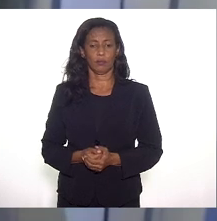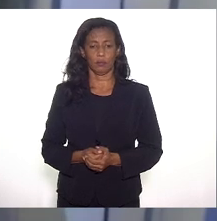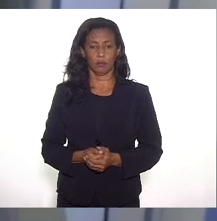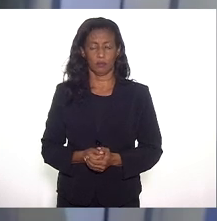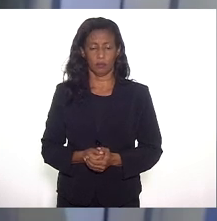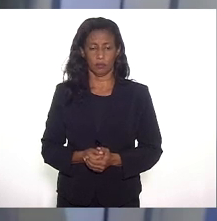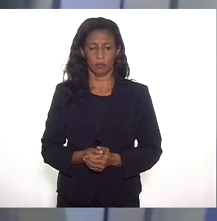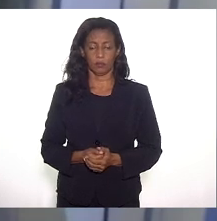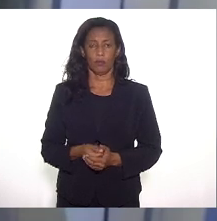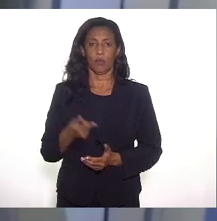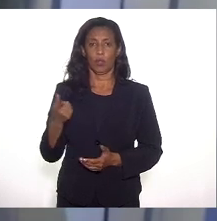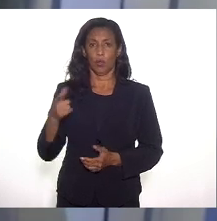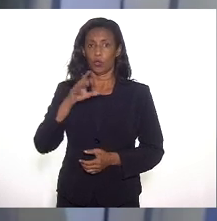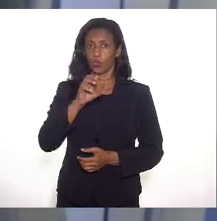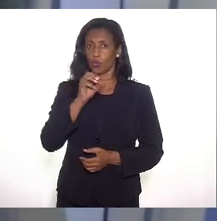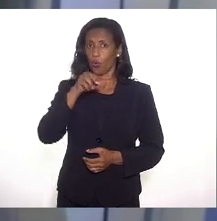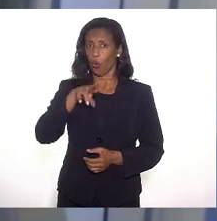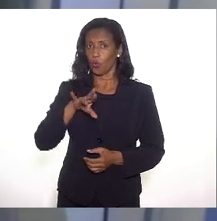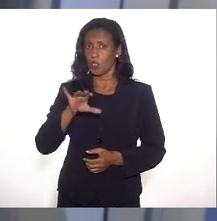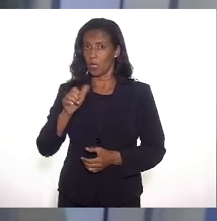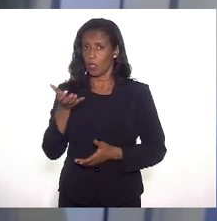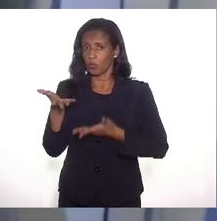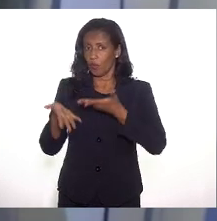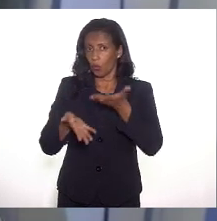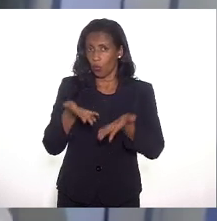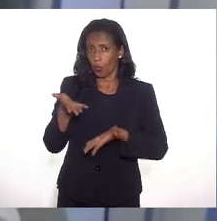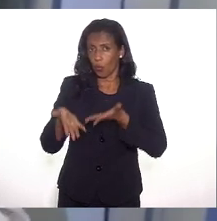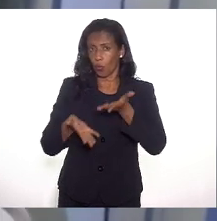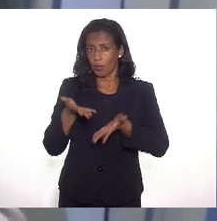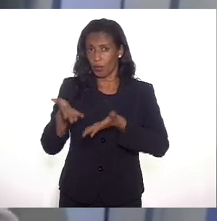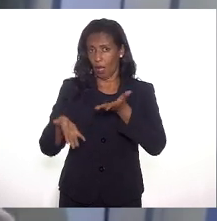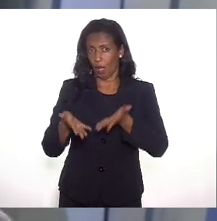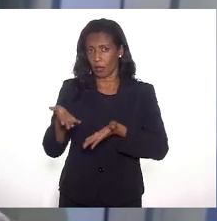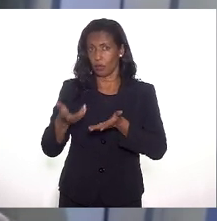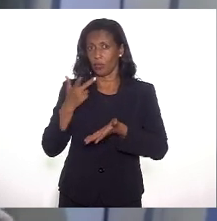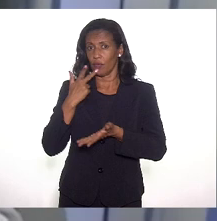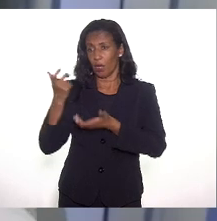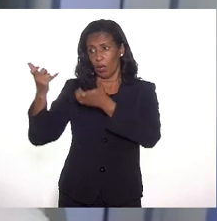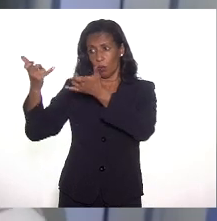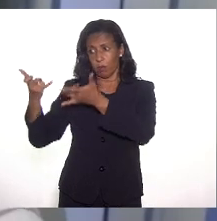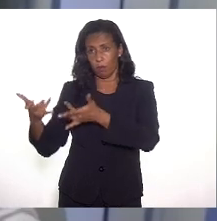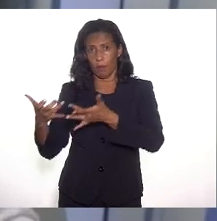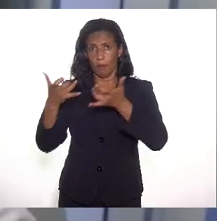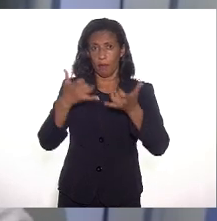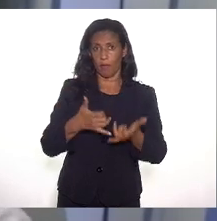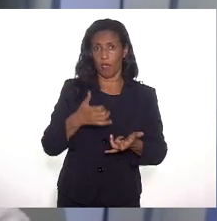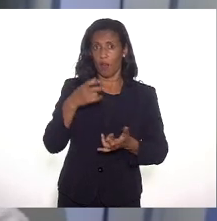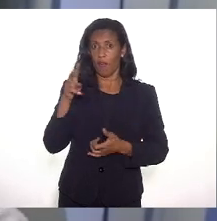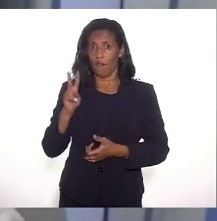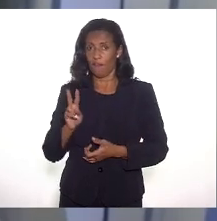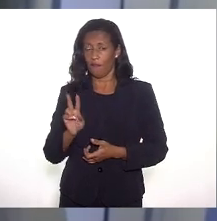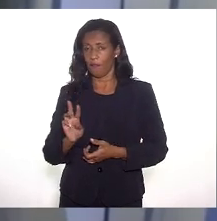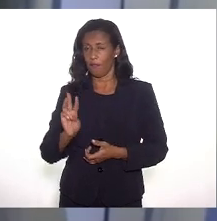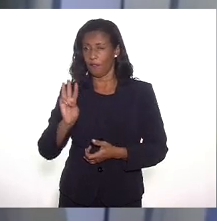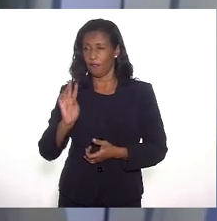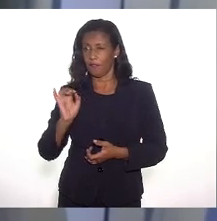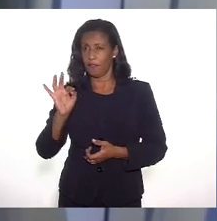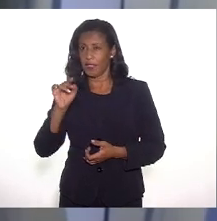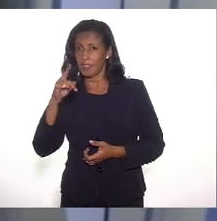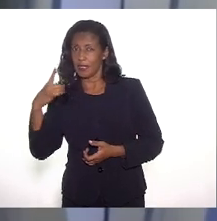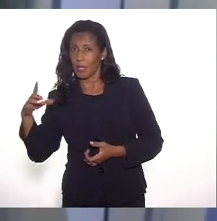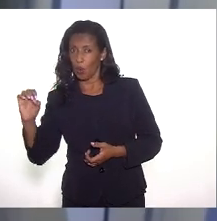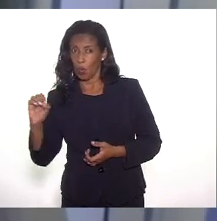assim, os conselheiros e conselheiras tiveram cuidado de desmembrar os dois períodos, o período Witzel e o período